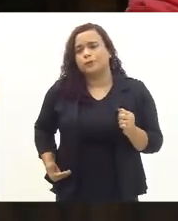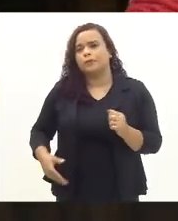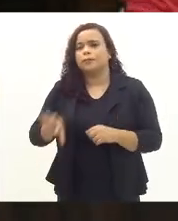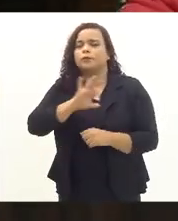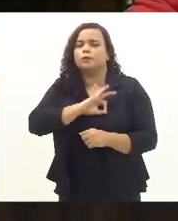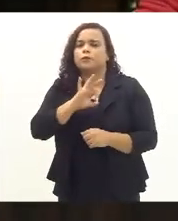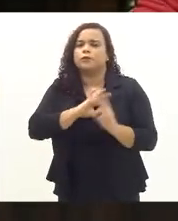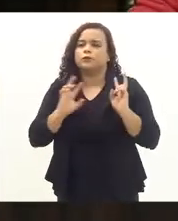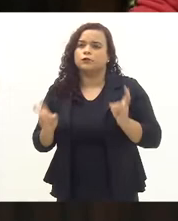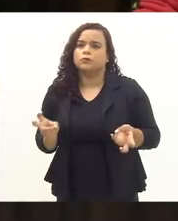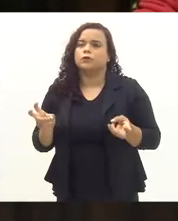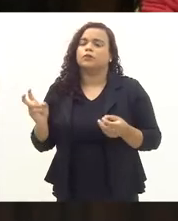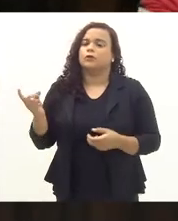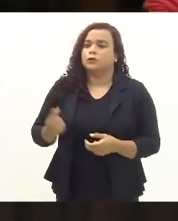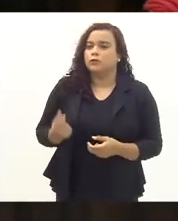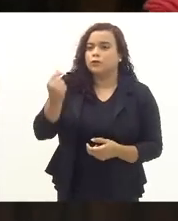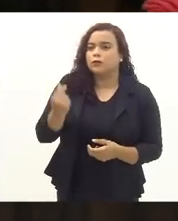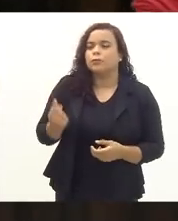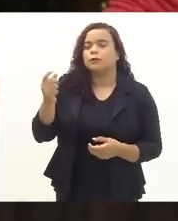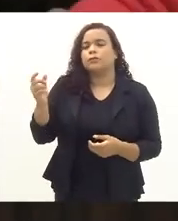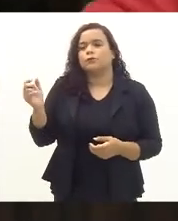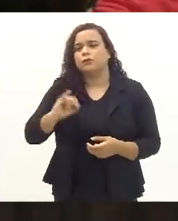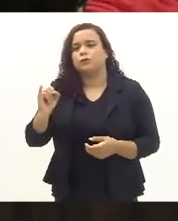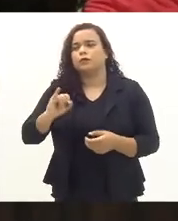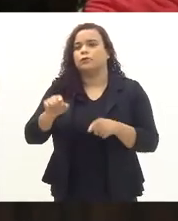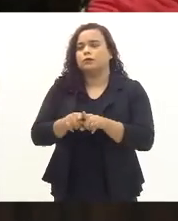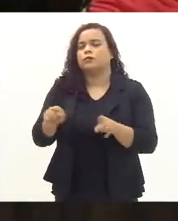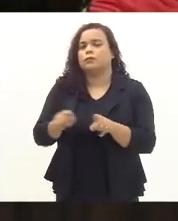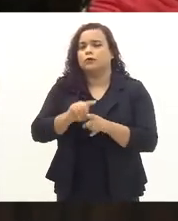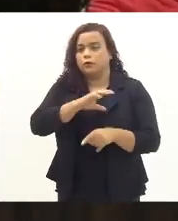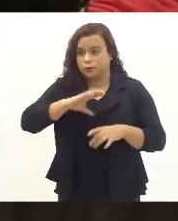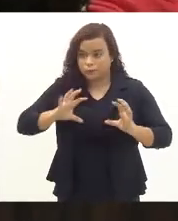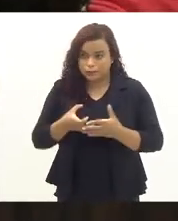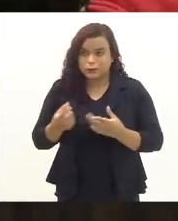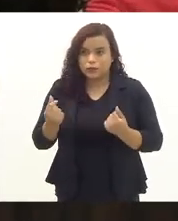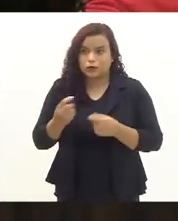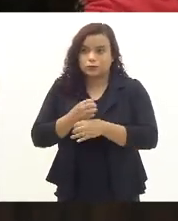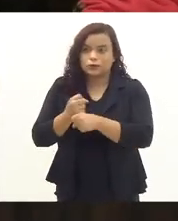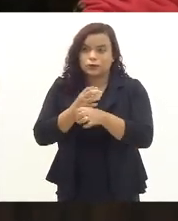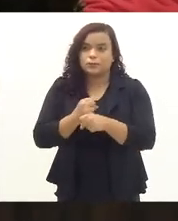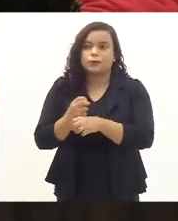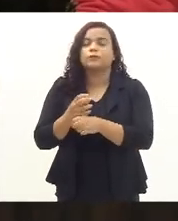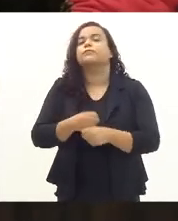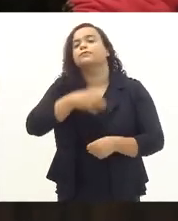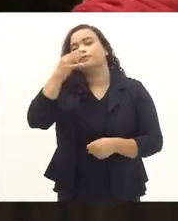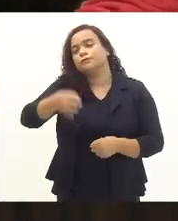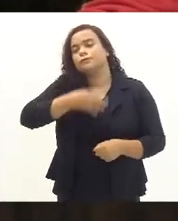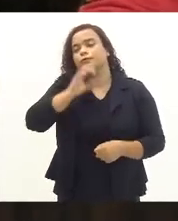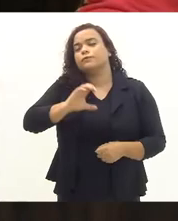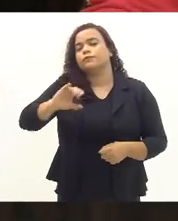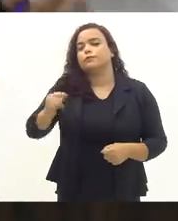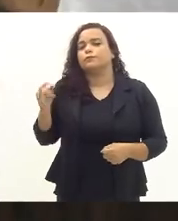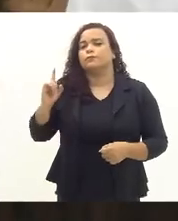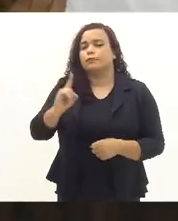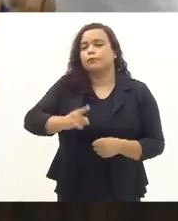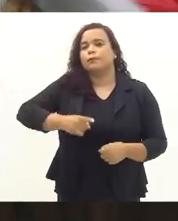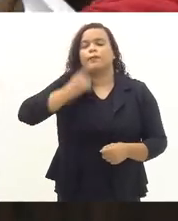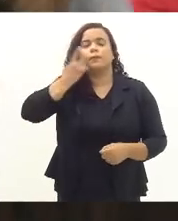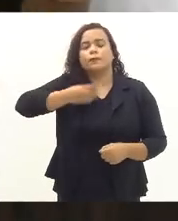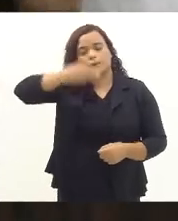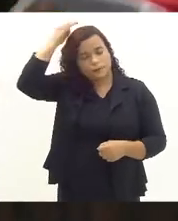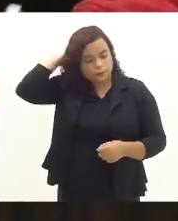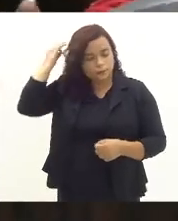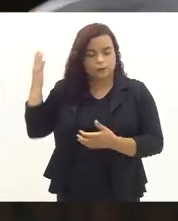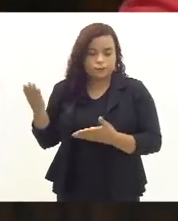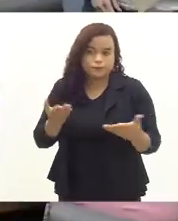tributação Oi e da comissão de orçamento para mim te parecer pela comissão de com essa notícia Deputado ao mas pode